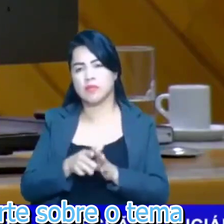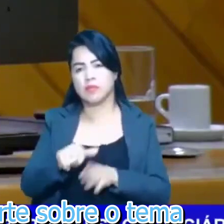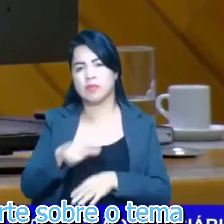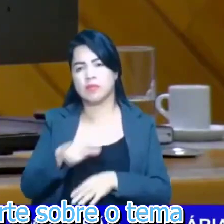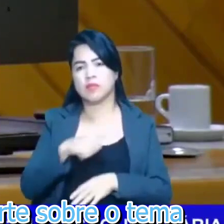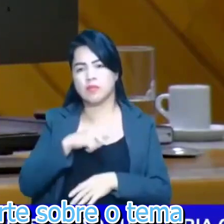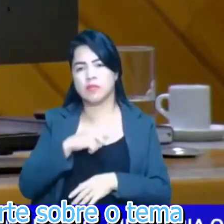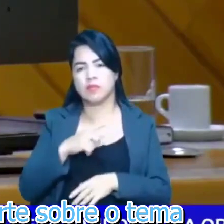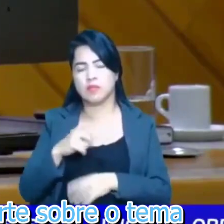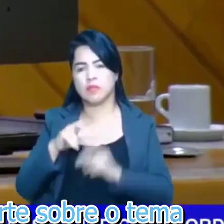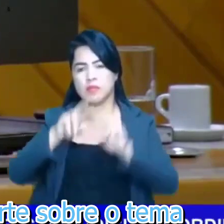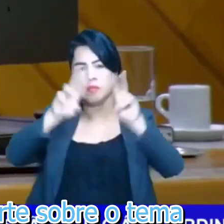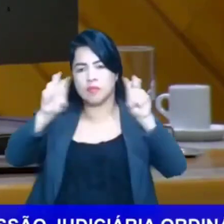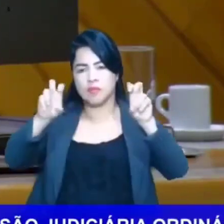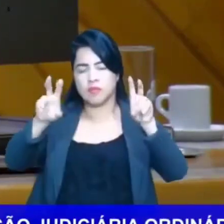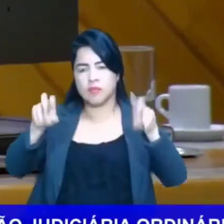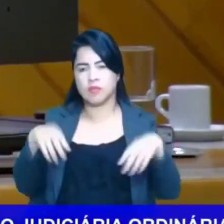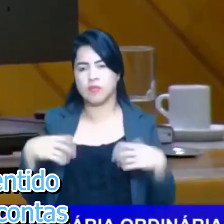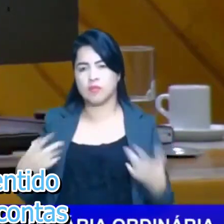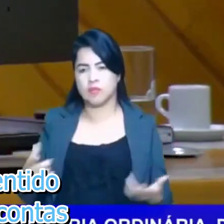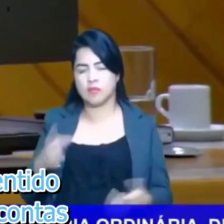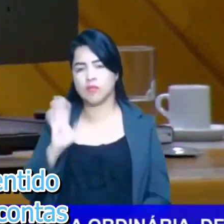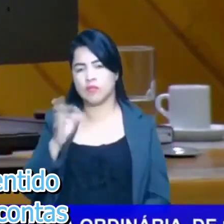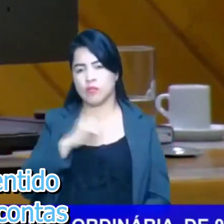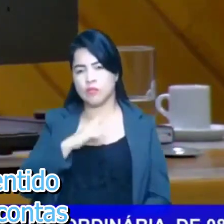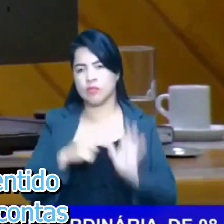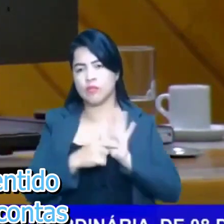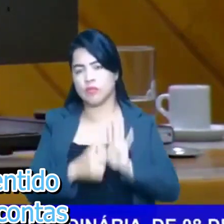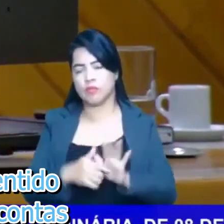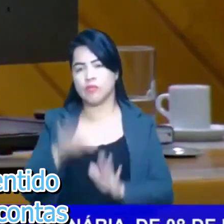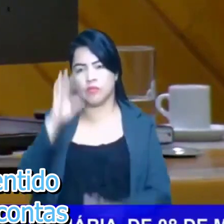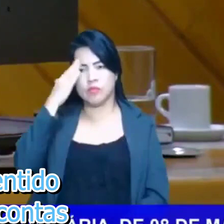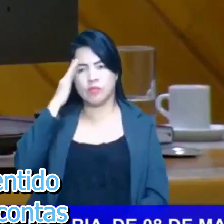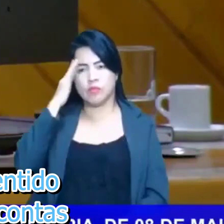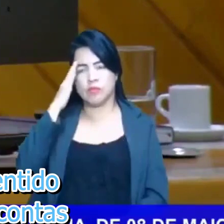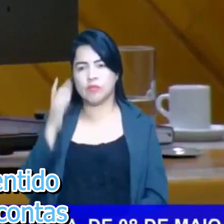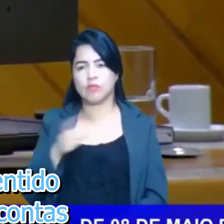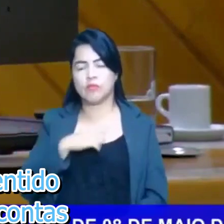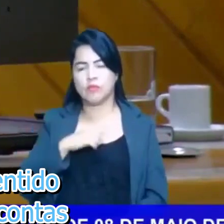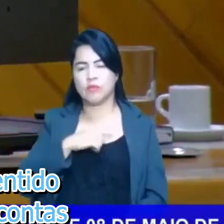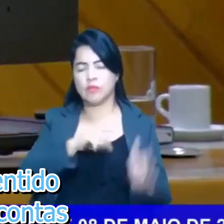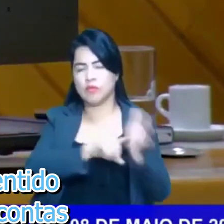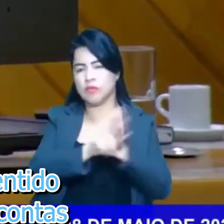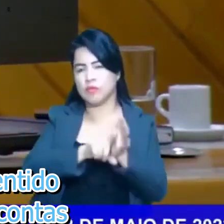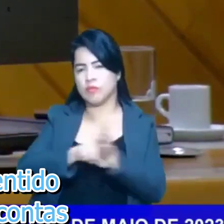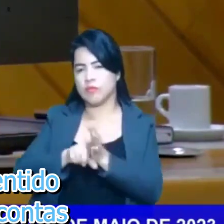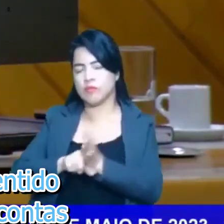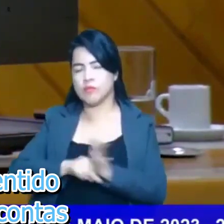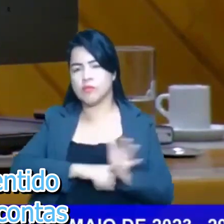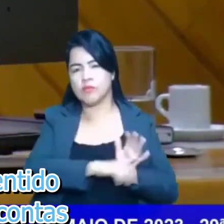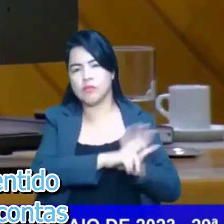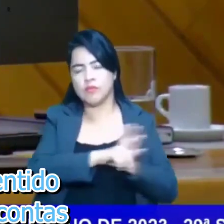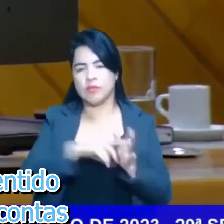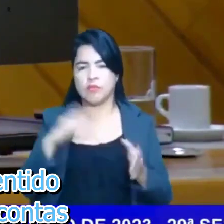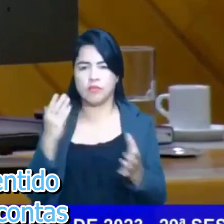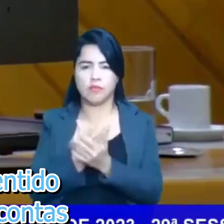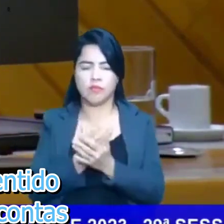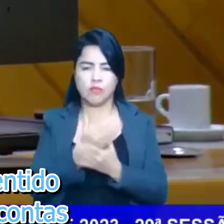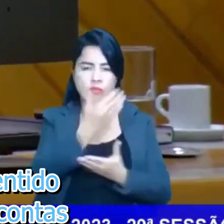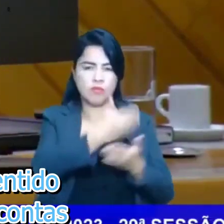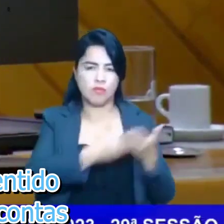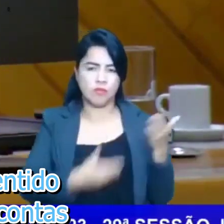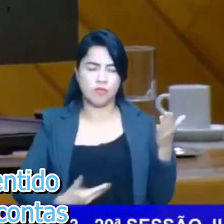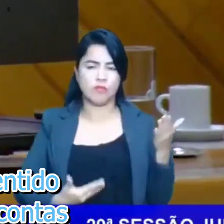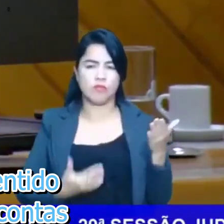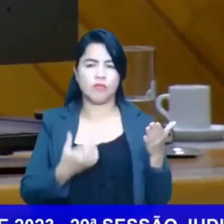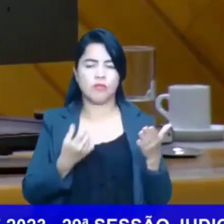dessa Corte sobre o tema, e na qual ela também já afirmou entendimento no sentido de que a análise feita em processo de prestação de